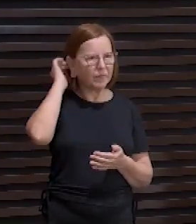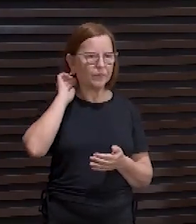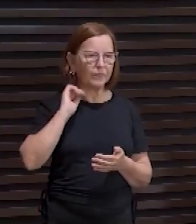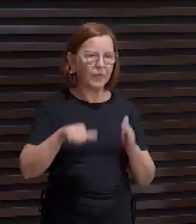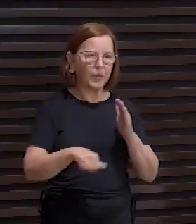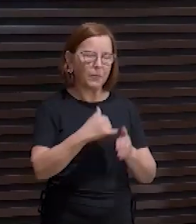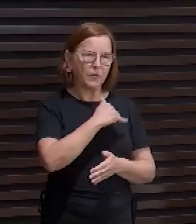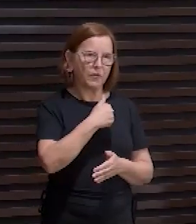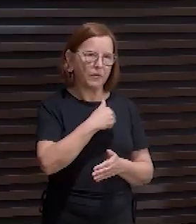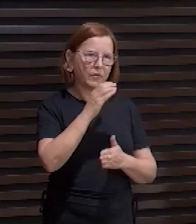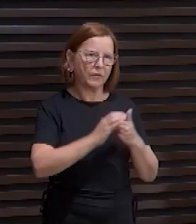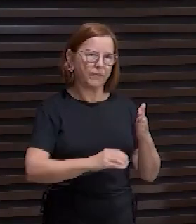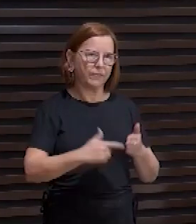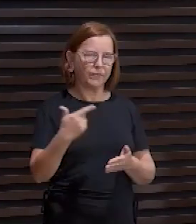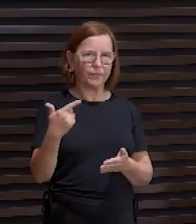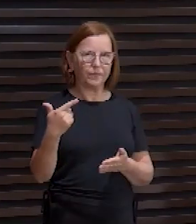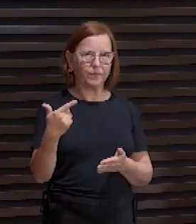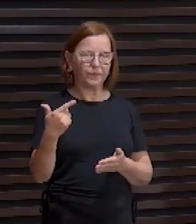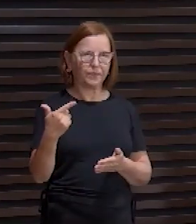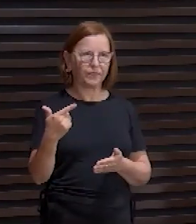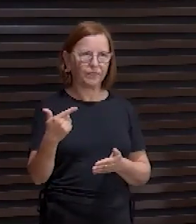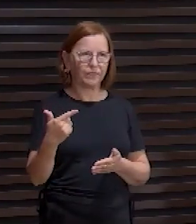1 João, capítulo 2.